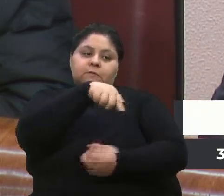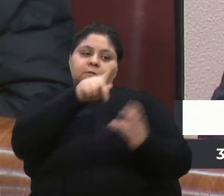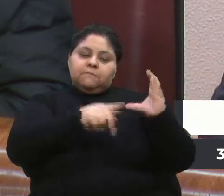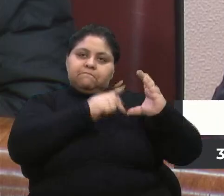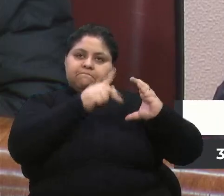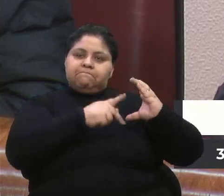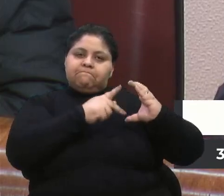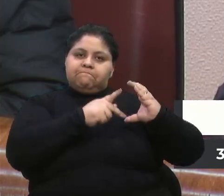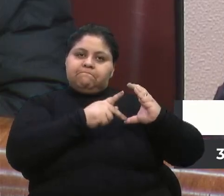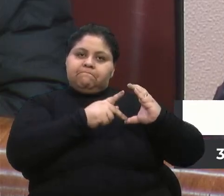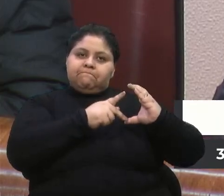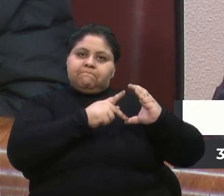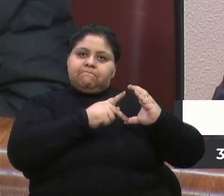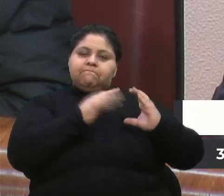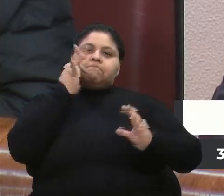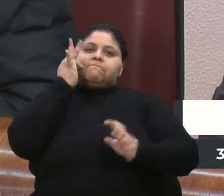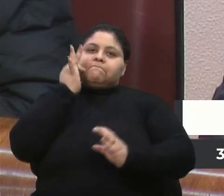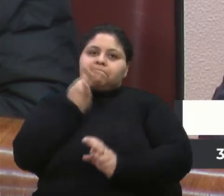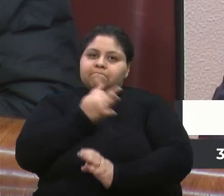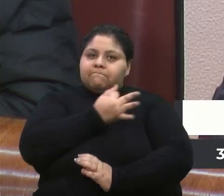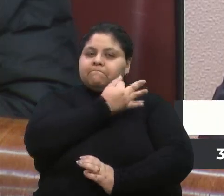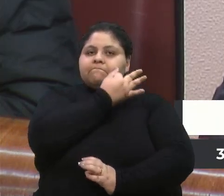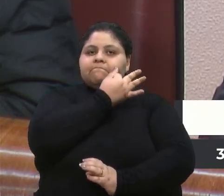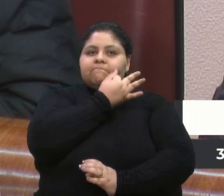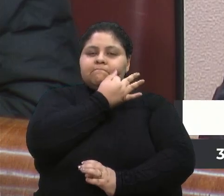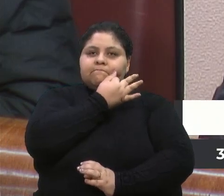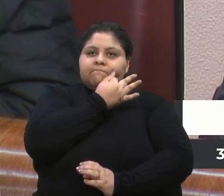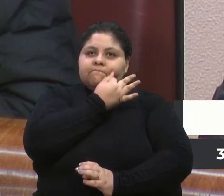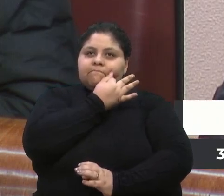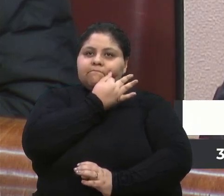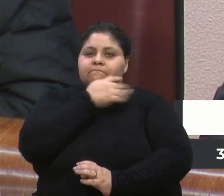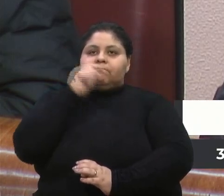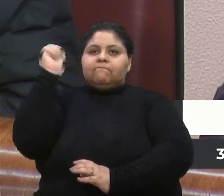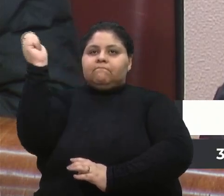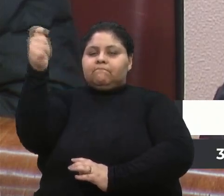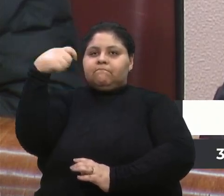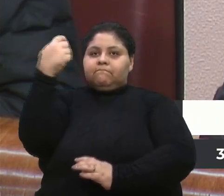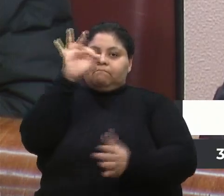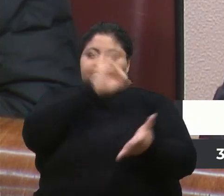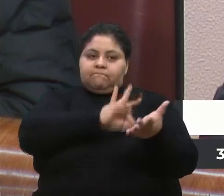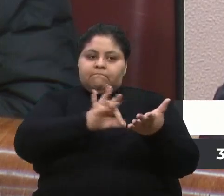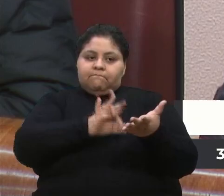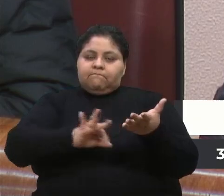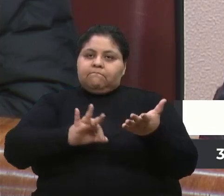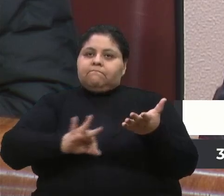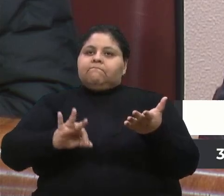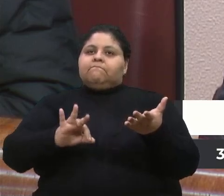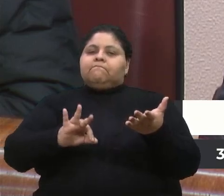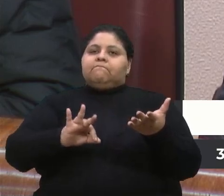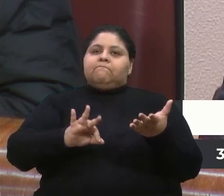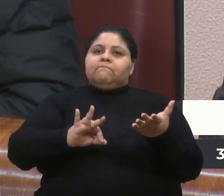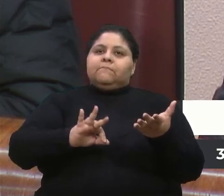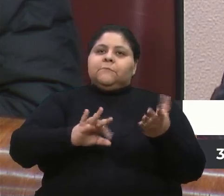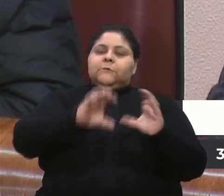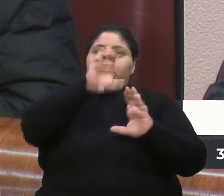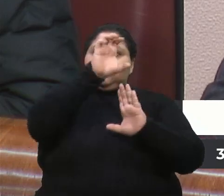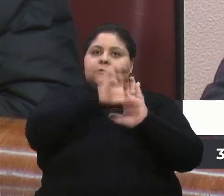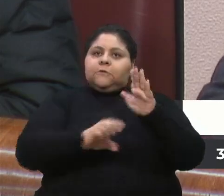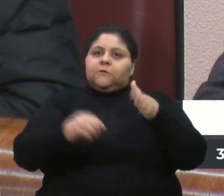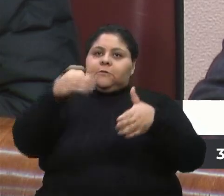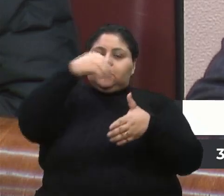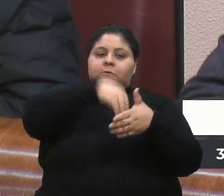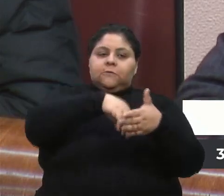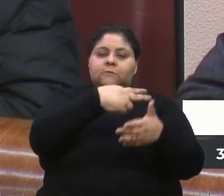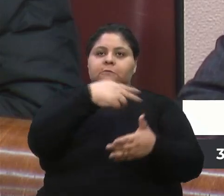casa, Tatiane Frisso, em Porto Alegre, na assinatura de portarias e contratos para a implantação de